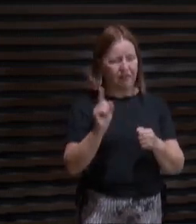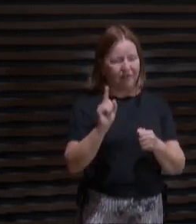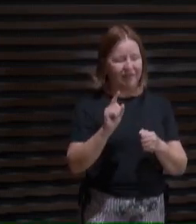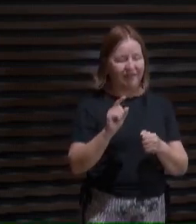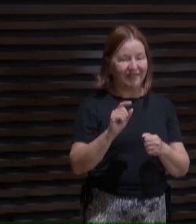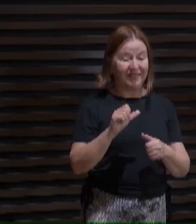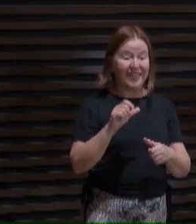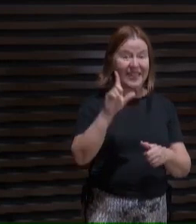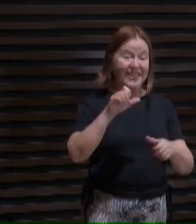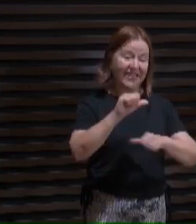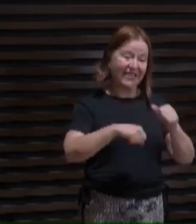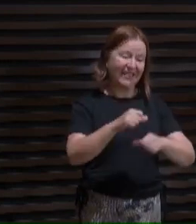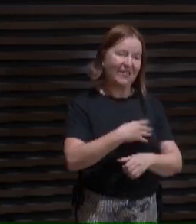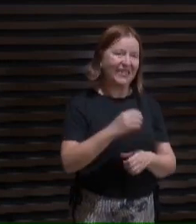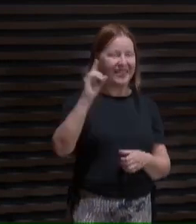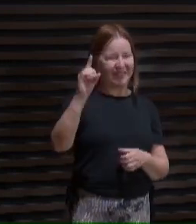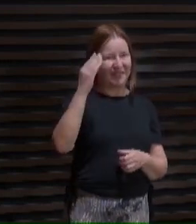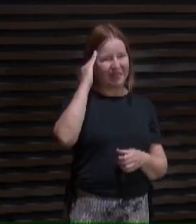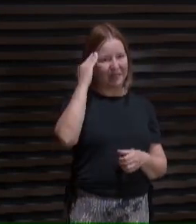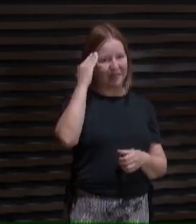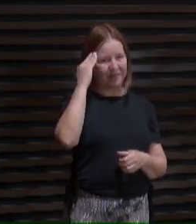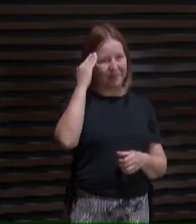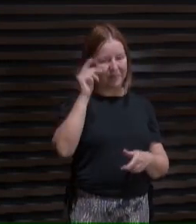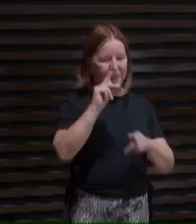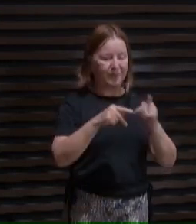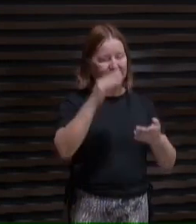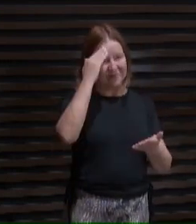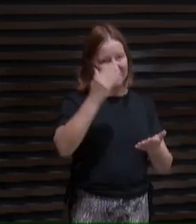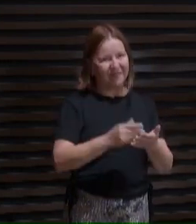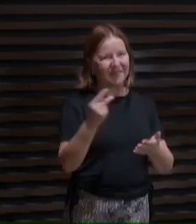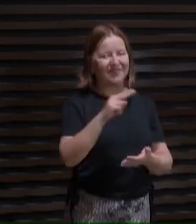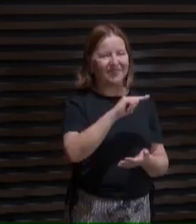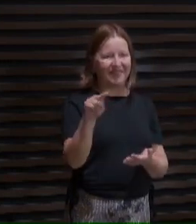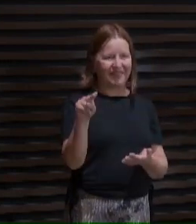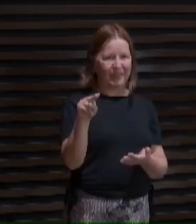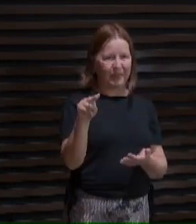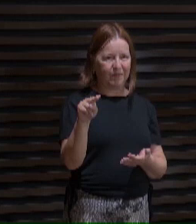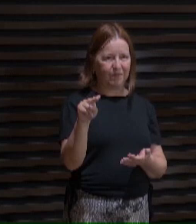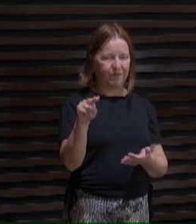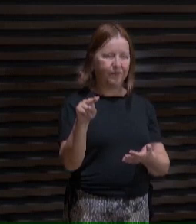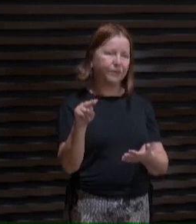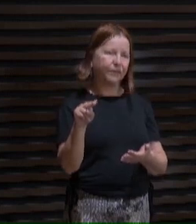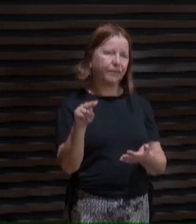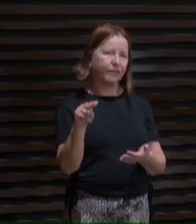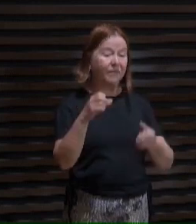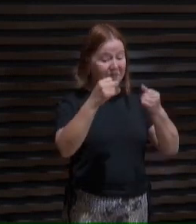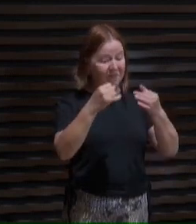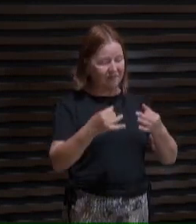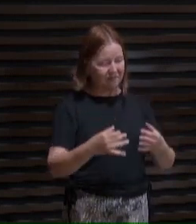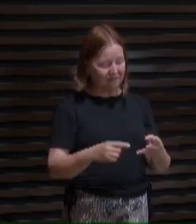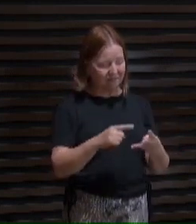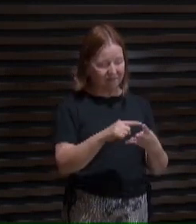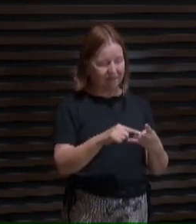feitos filhos de Deus, a saber, aos que creem no seu nome. Aí ele vai explicar três